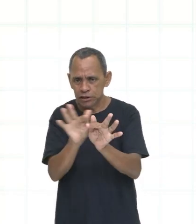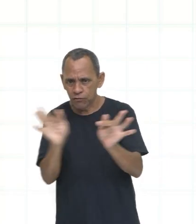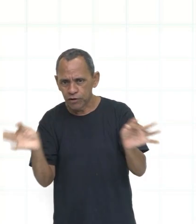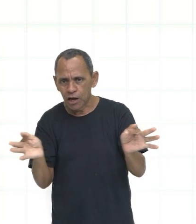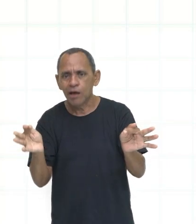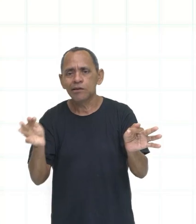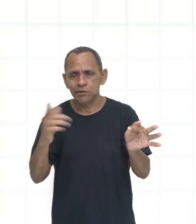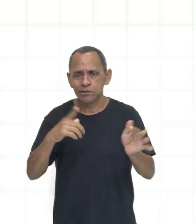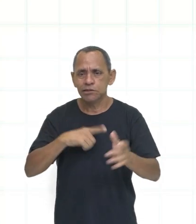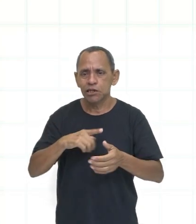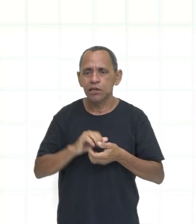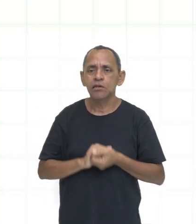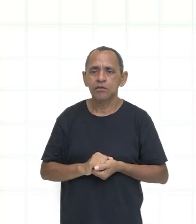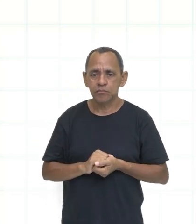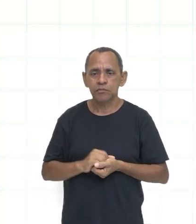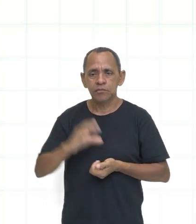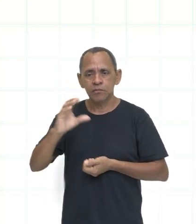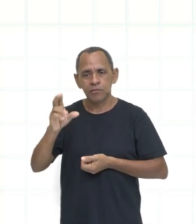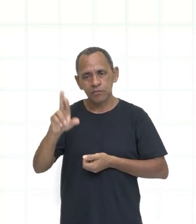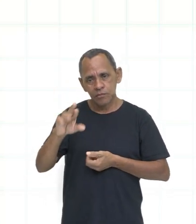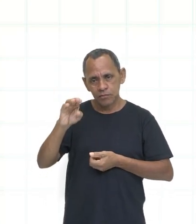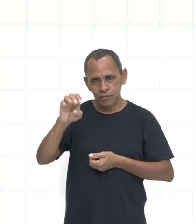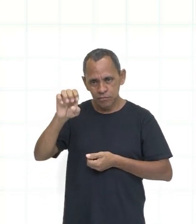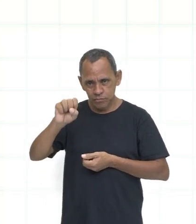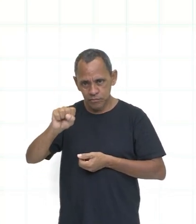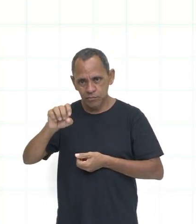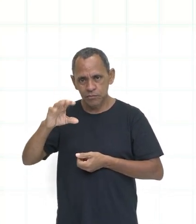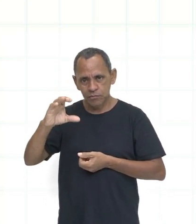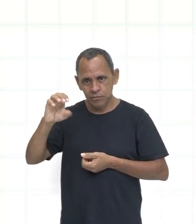dizer crescente, né, crescendo.